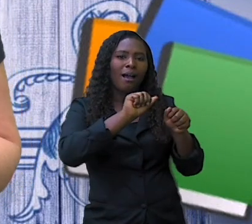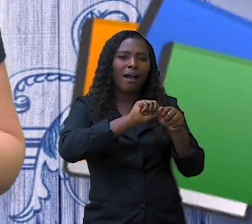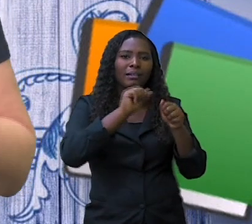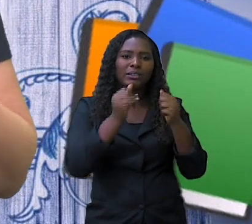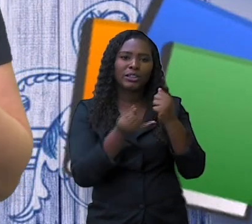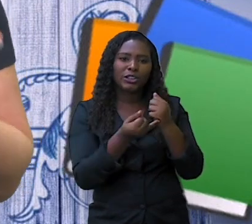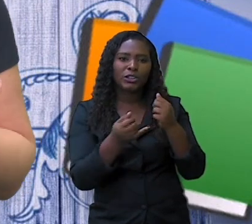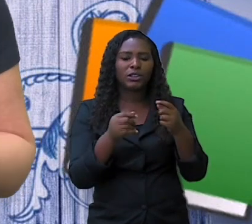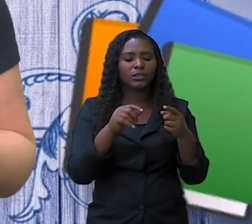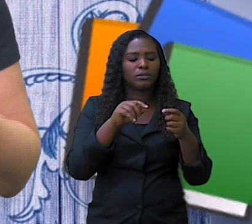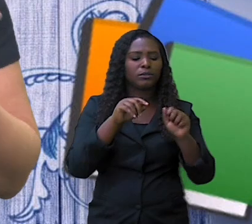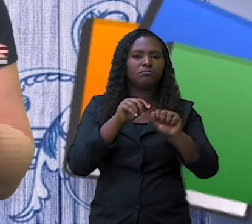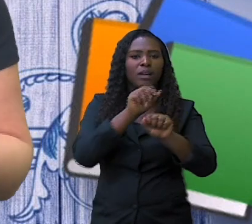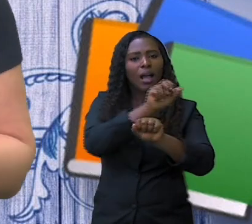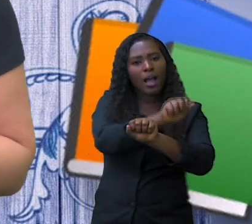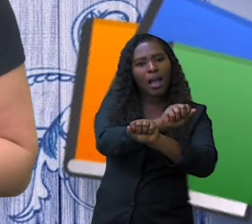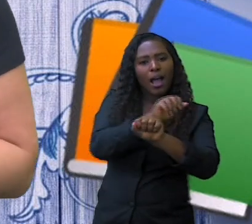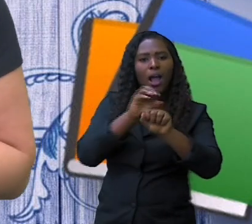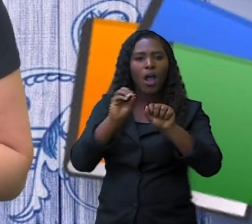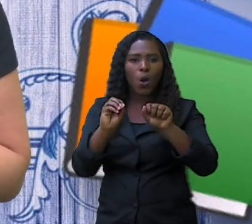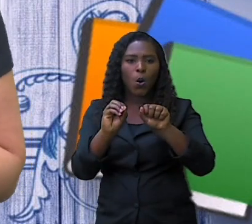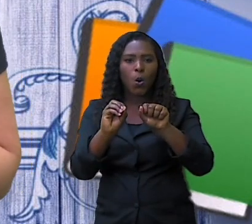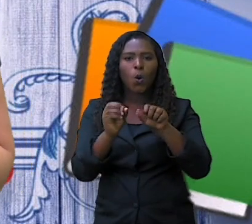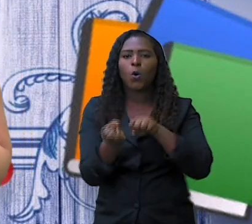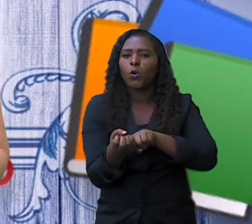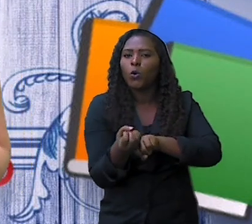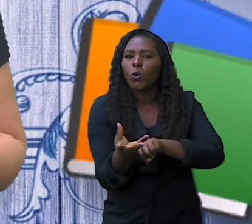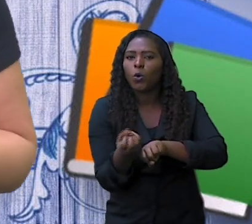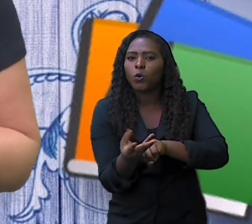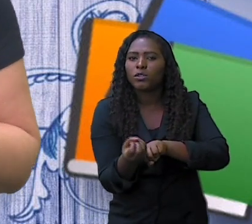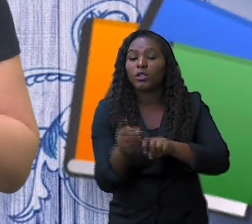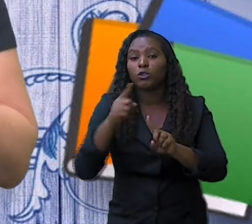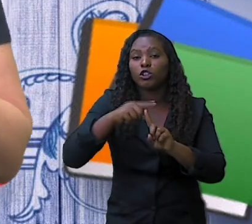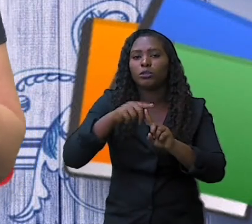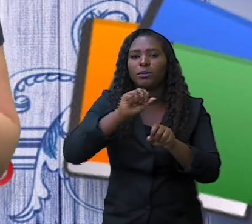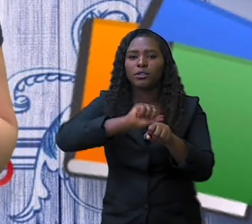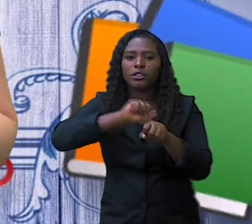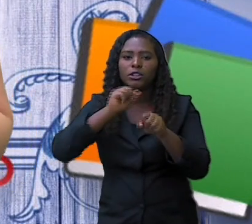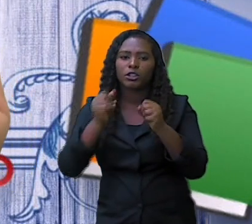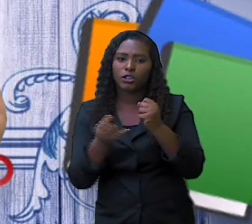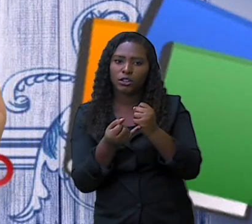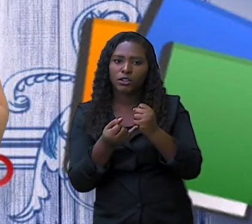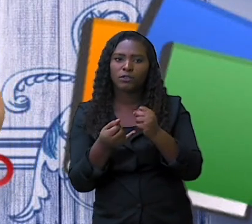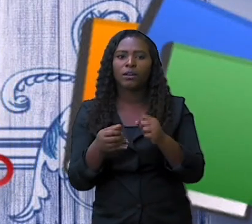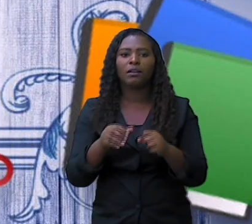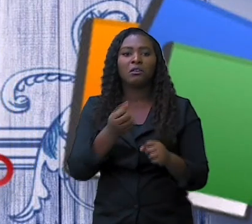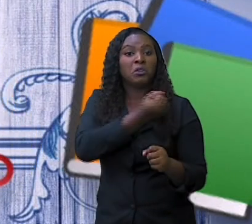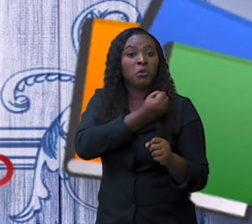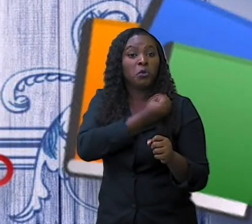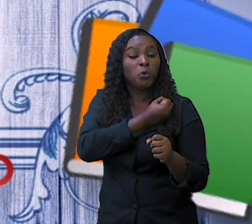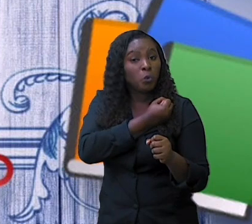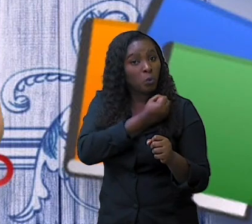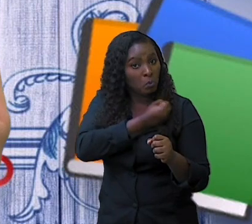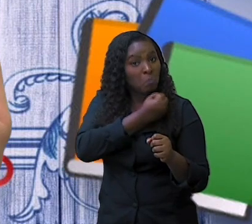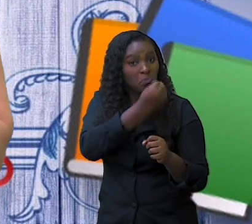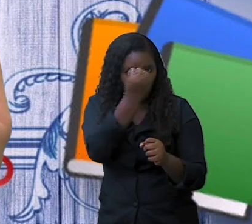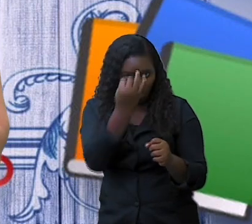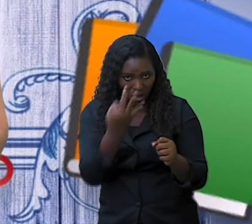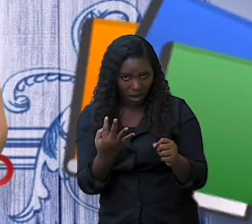locução adjetiva, o pronome e o numeral adjetivo. Pois é, e é isso que nós vamos entender, que cada uma